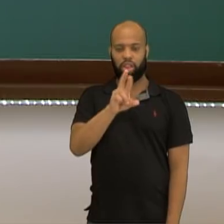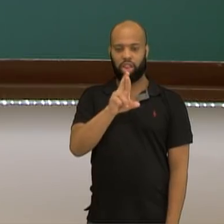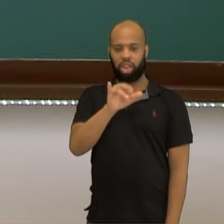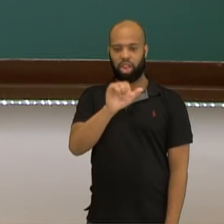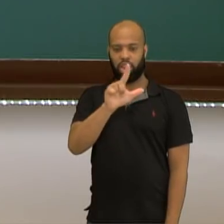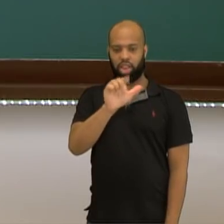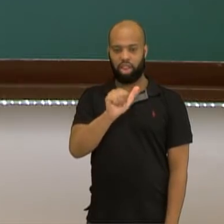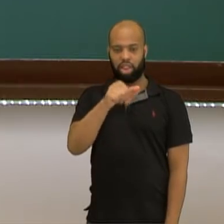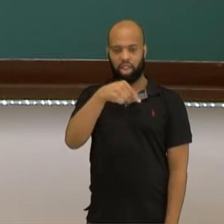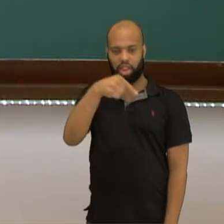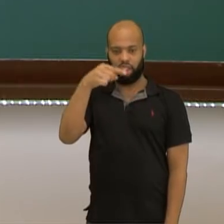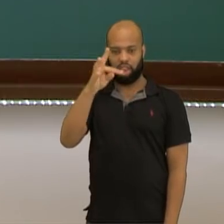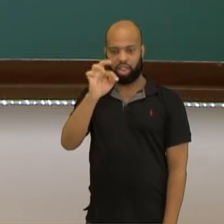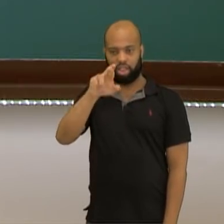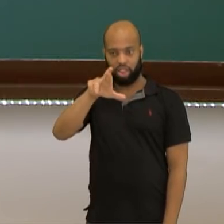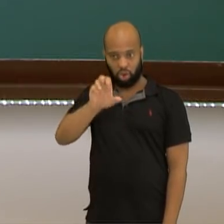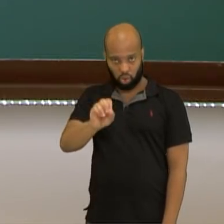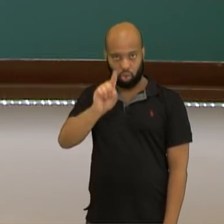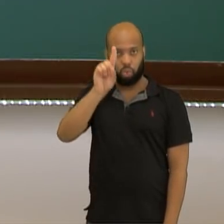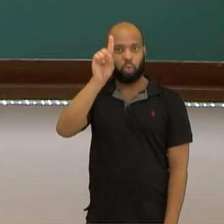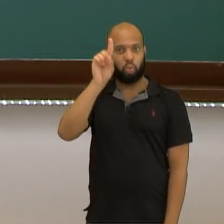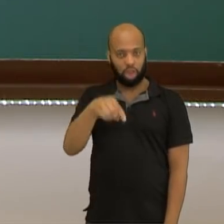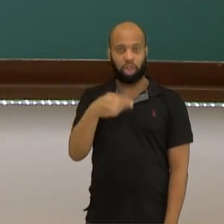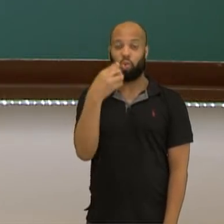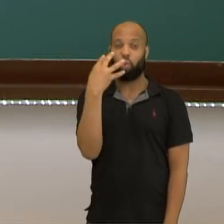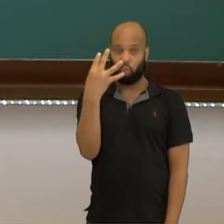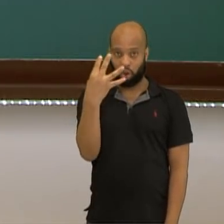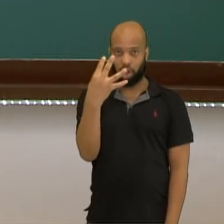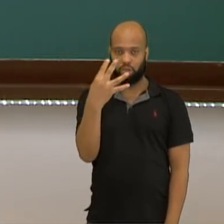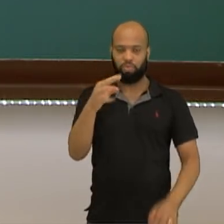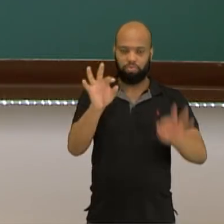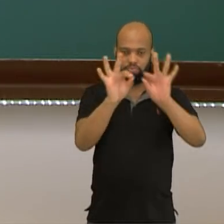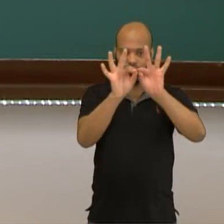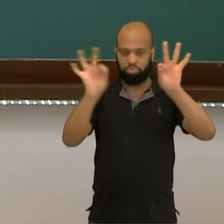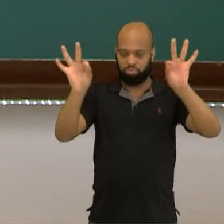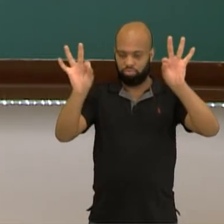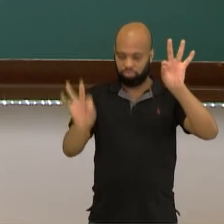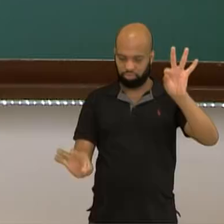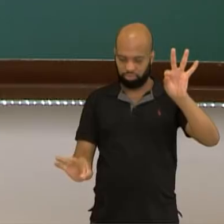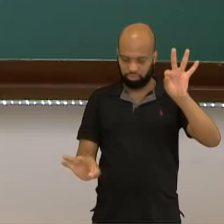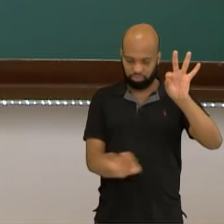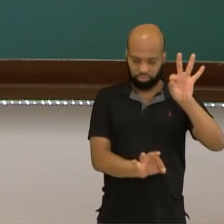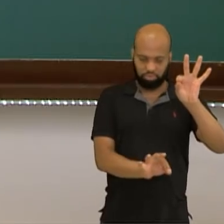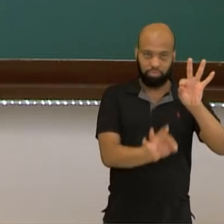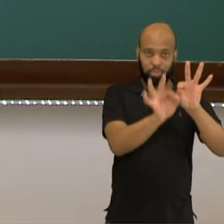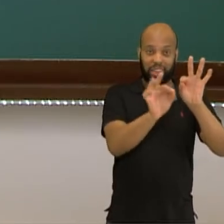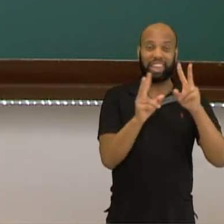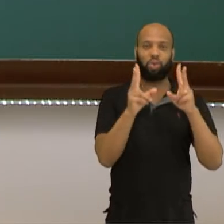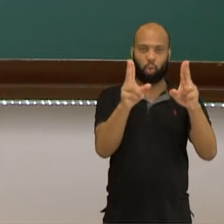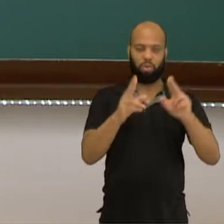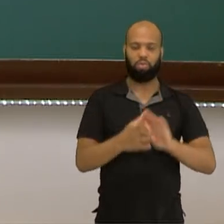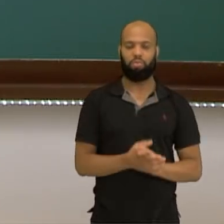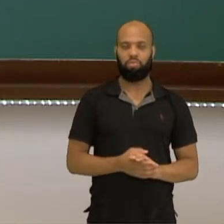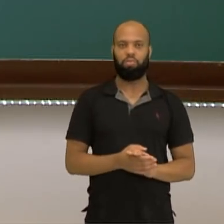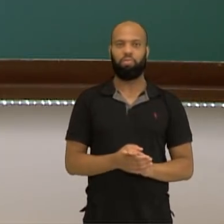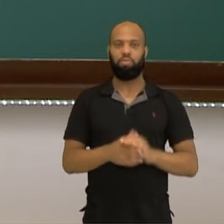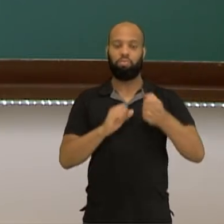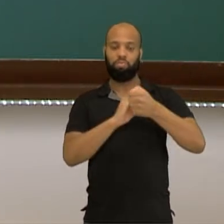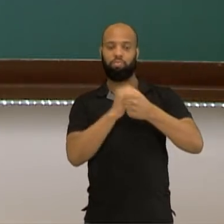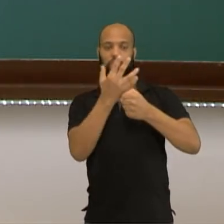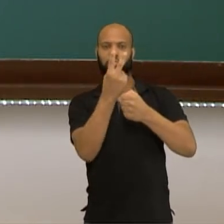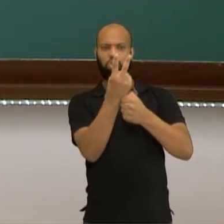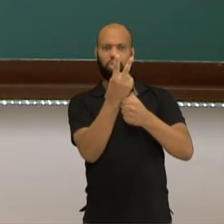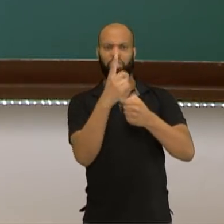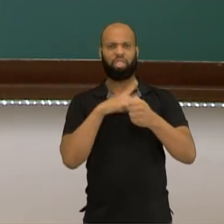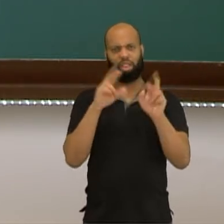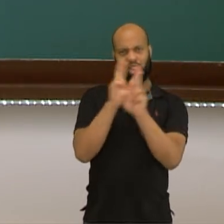esses 4 lados são congruentes. O que isso significa? Possuem a mesma medida. E o expoente 2 tem a